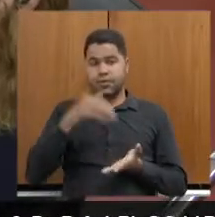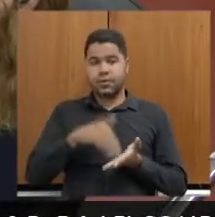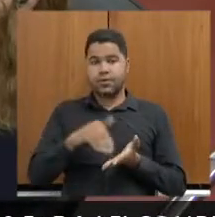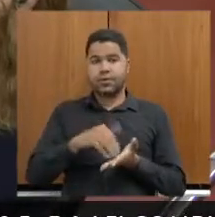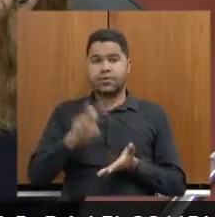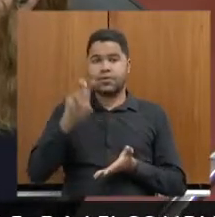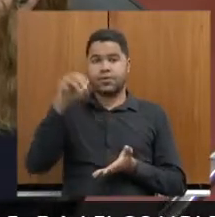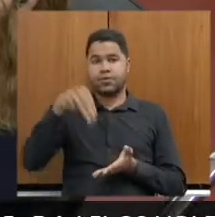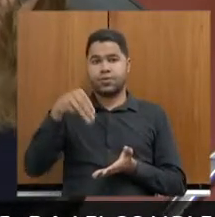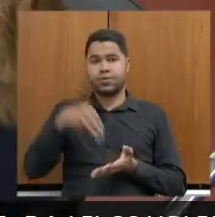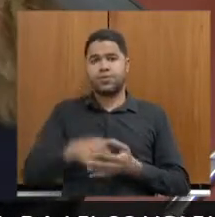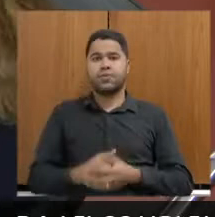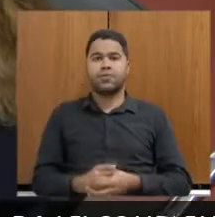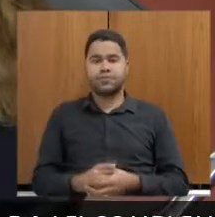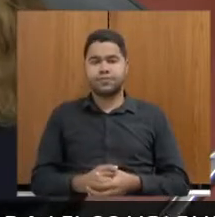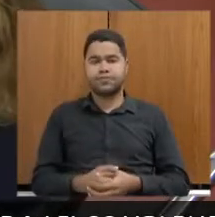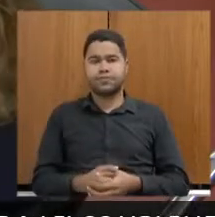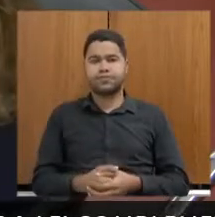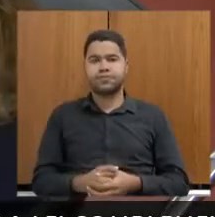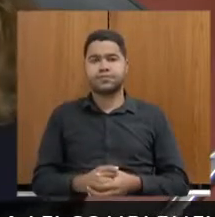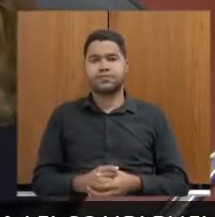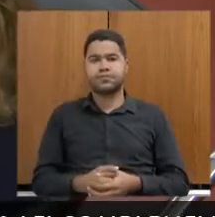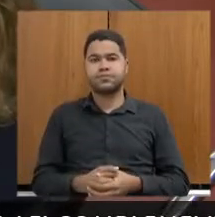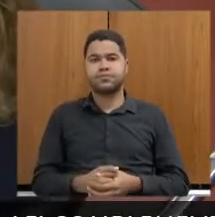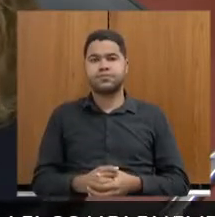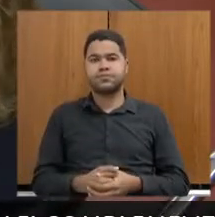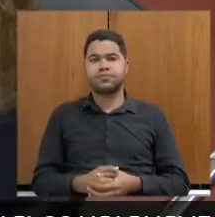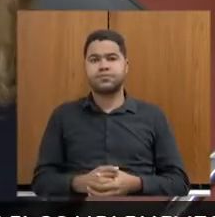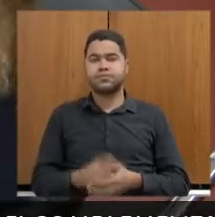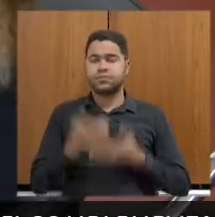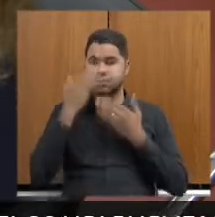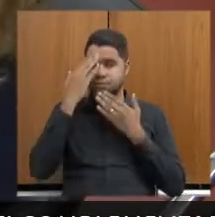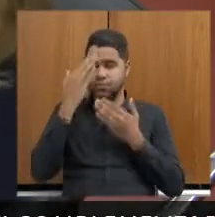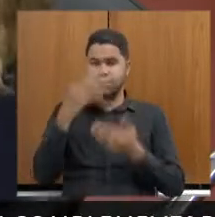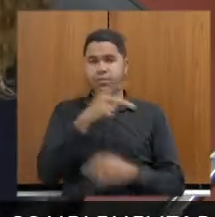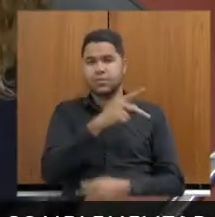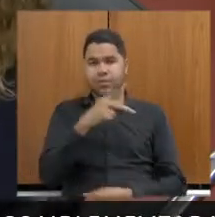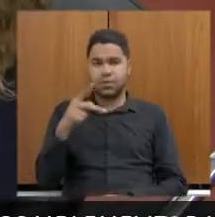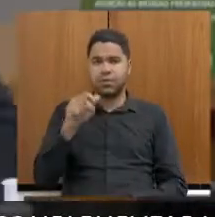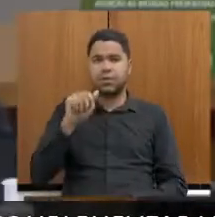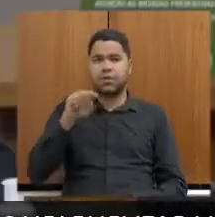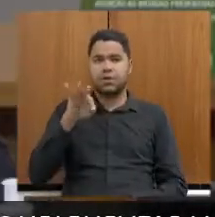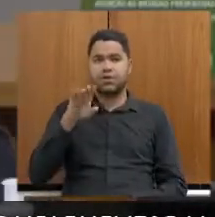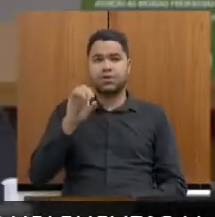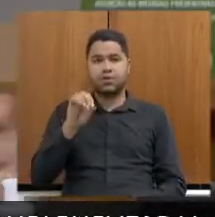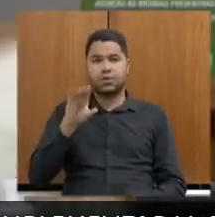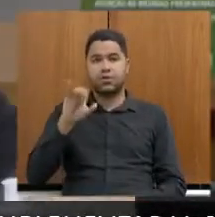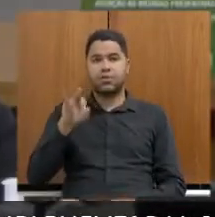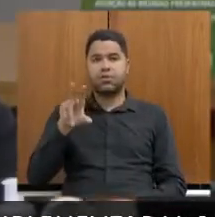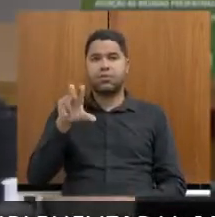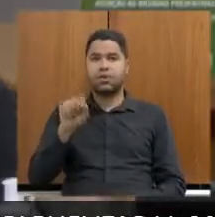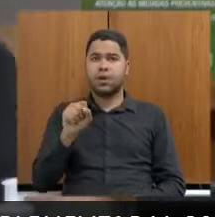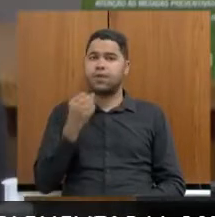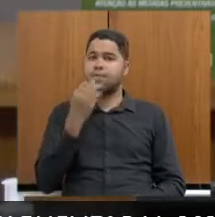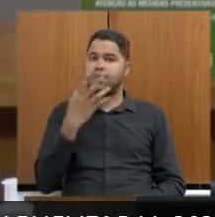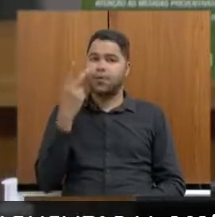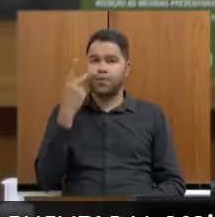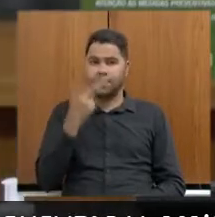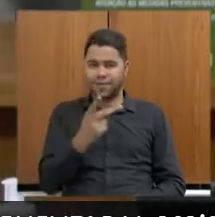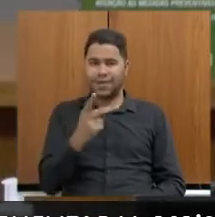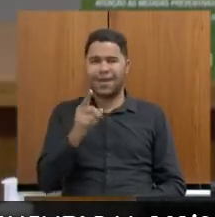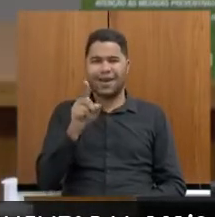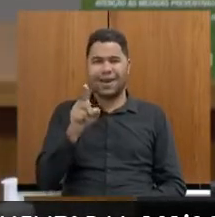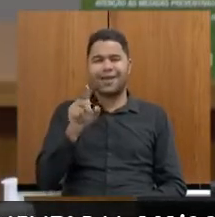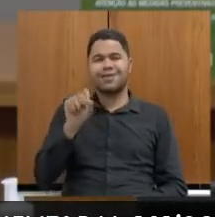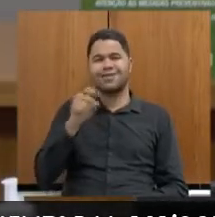cinco minutos Obrigado Presidente Deputado Antônio Carlos foi muito bom aquela visita a São Sebastião